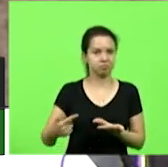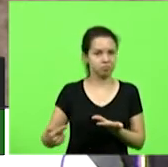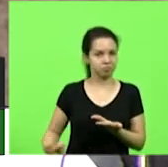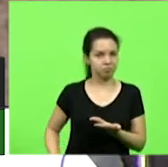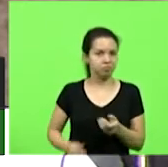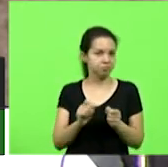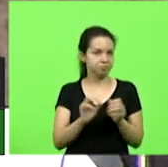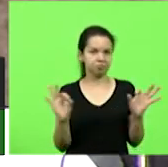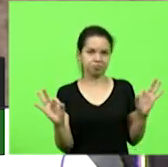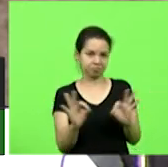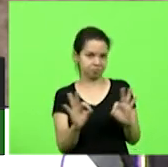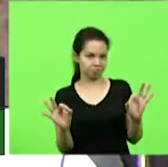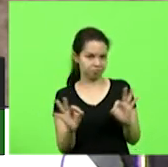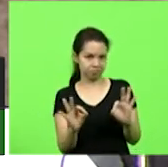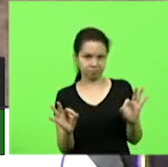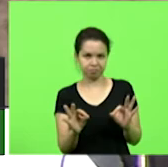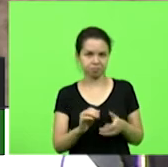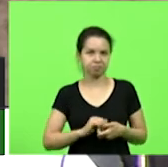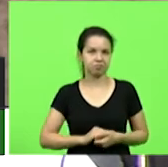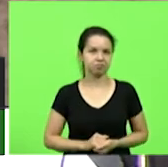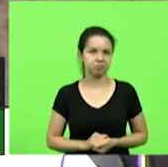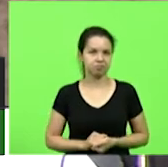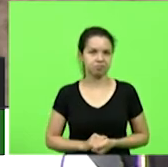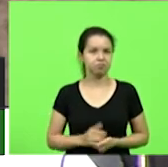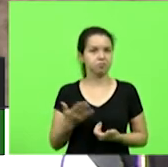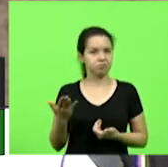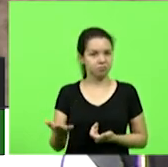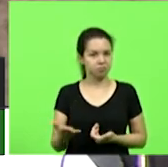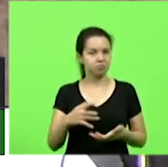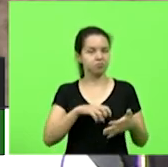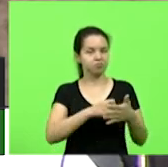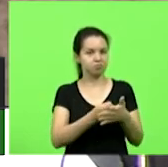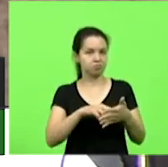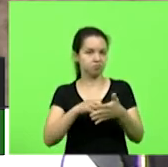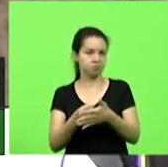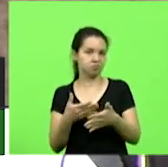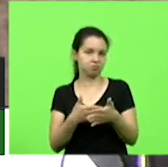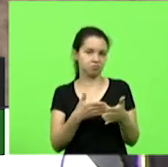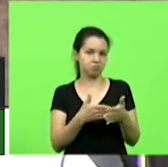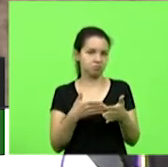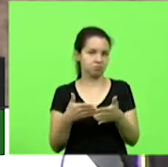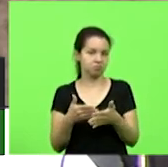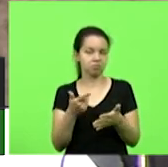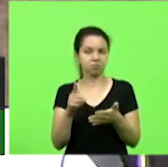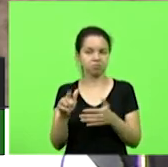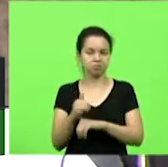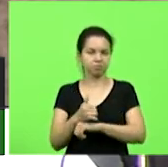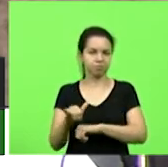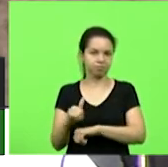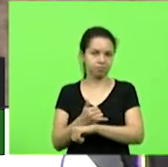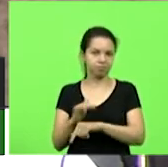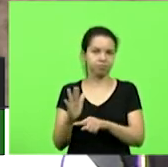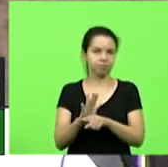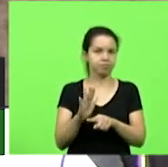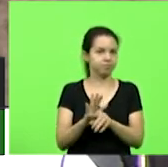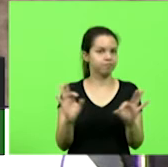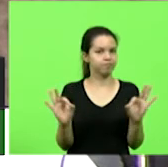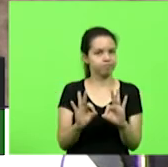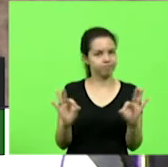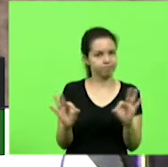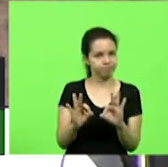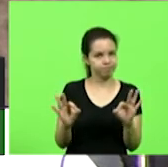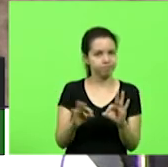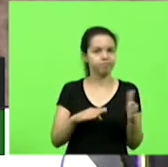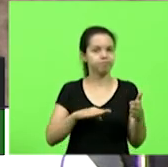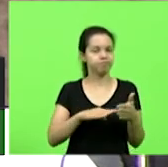fez nesse sentido. Fez as restrições, mas não deu contrapartida. Fez as restrições, mas a conta de